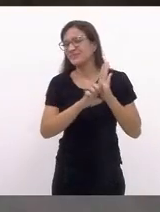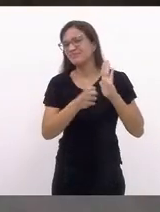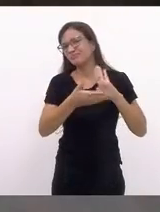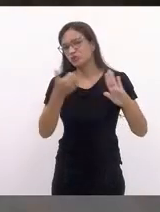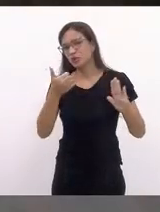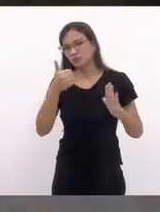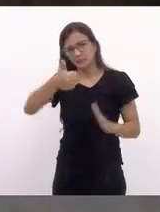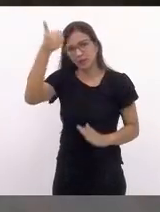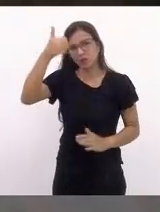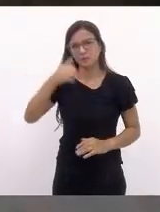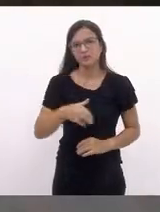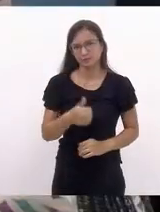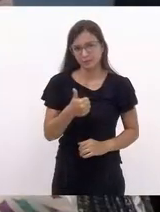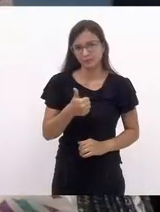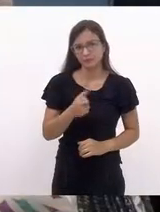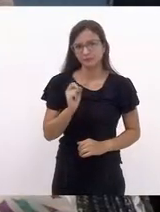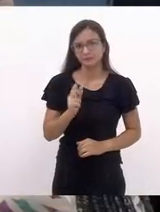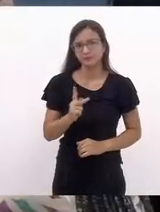presidente